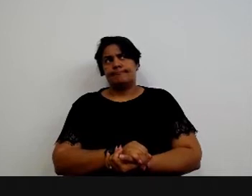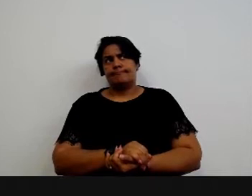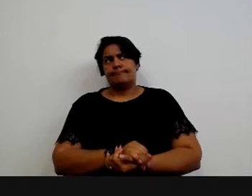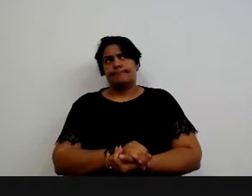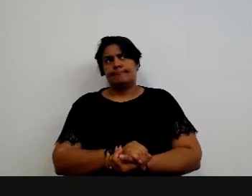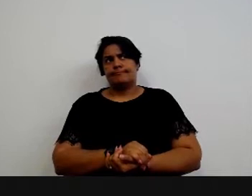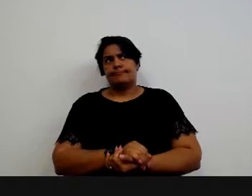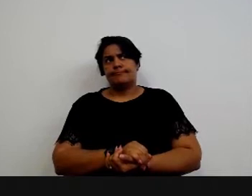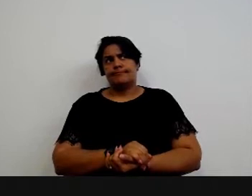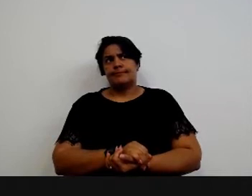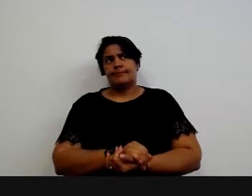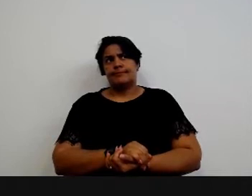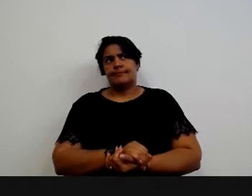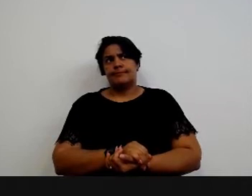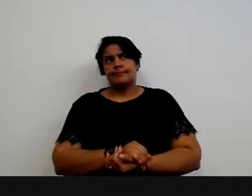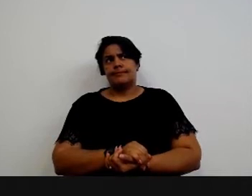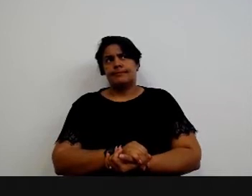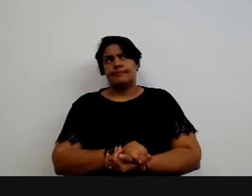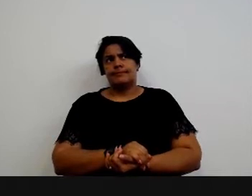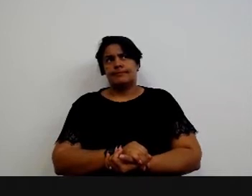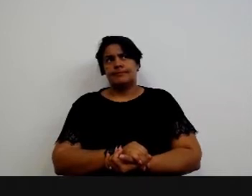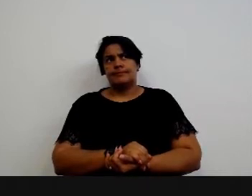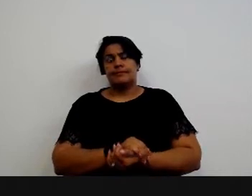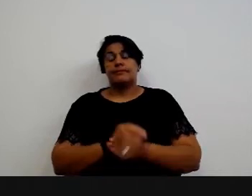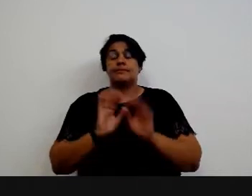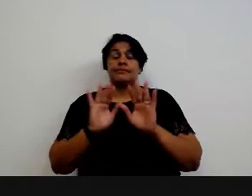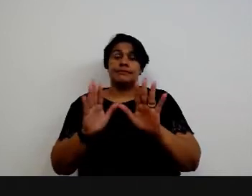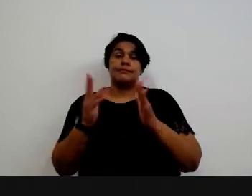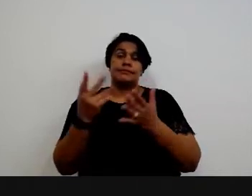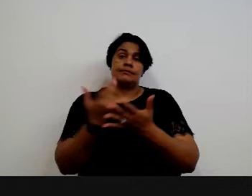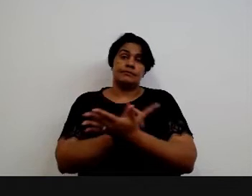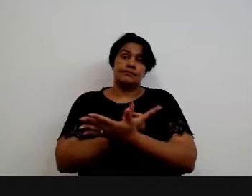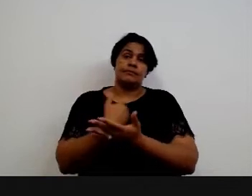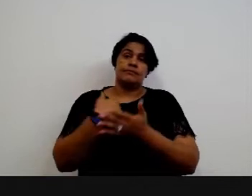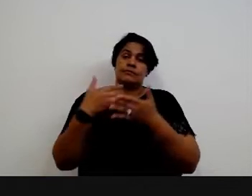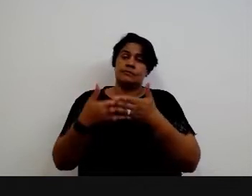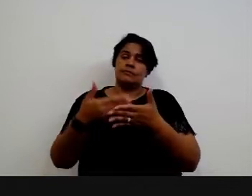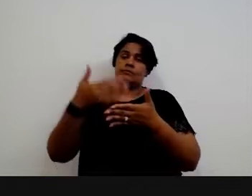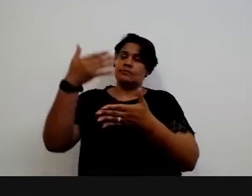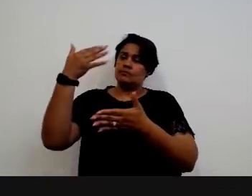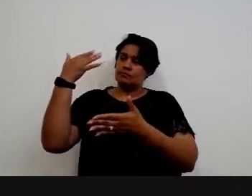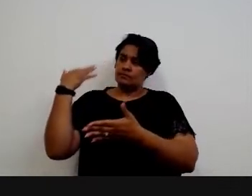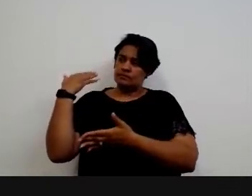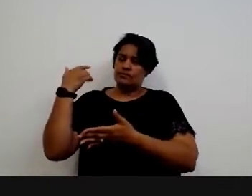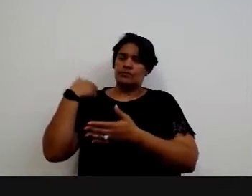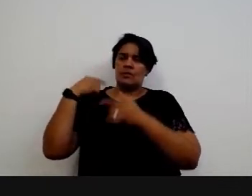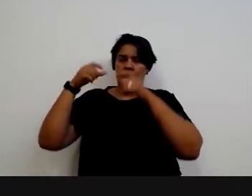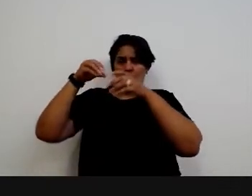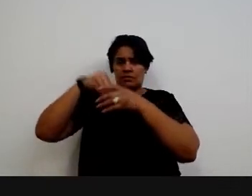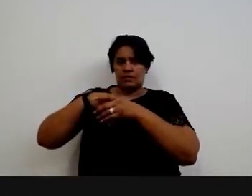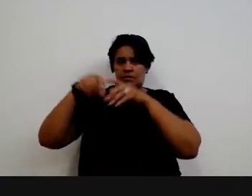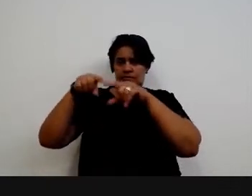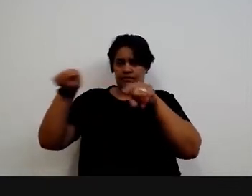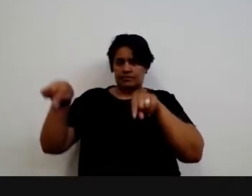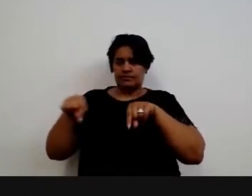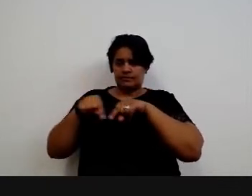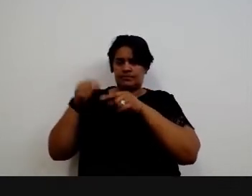alguns anos, eu estava na sala, né, de aula, numa conversa com os alunos, uma discussão de